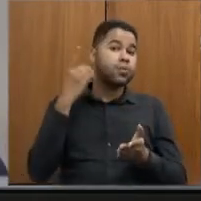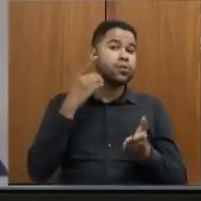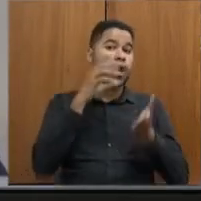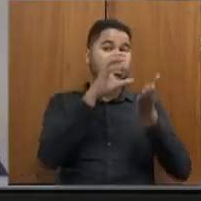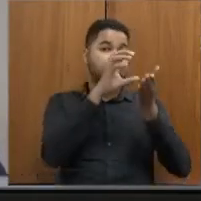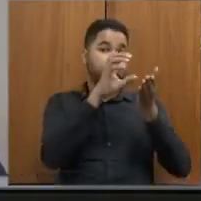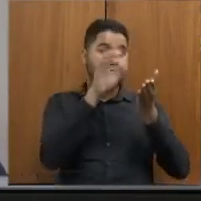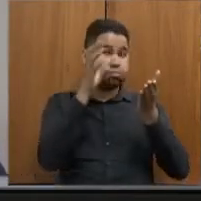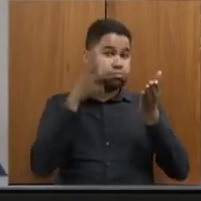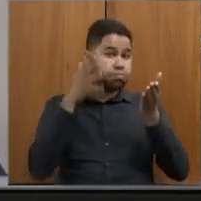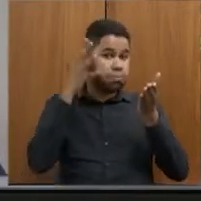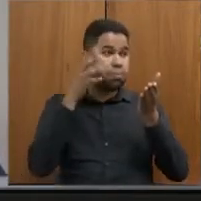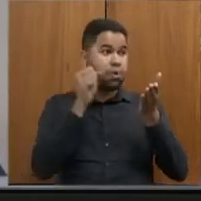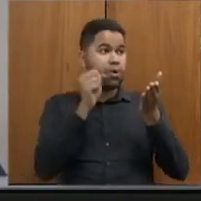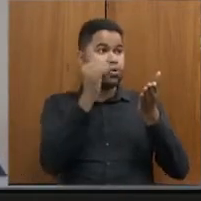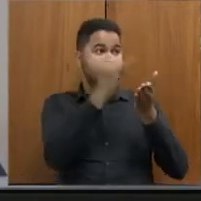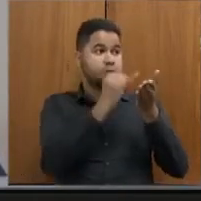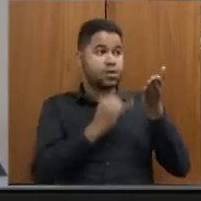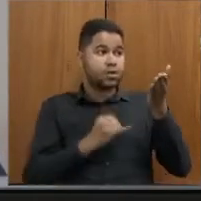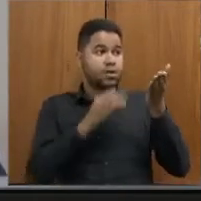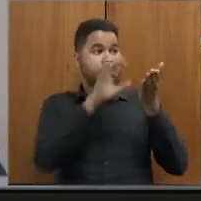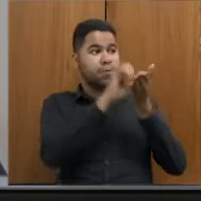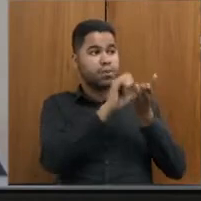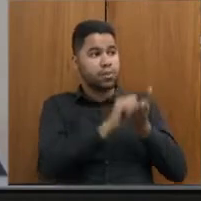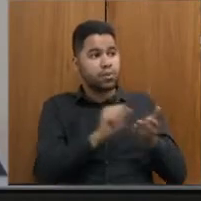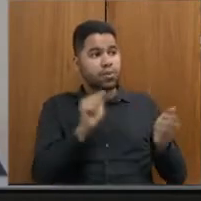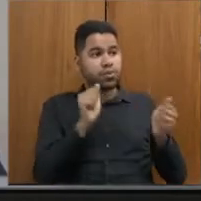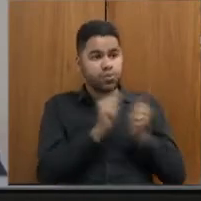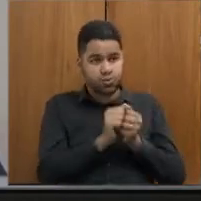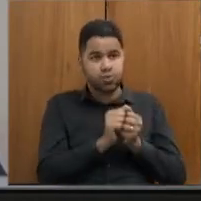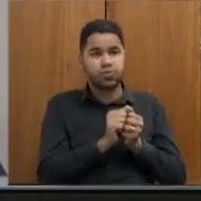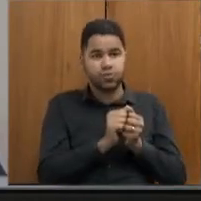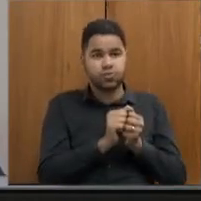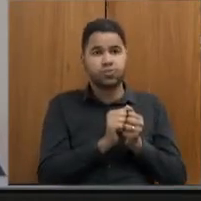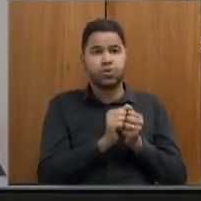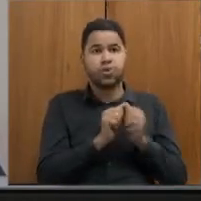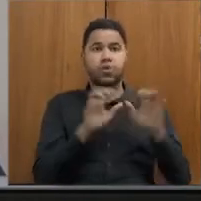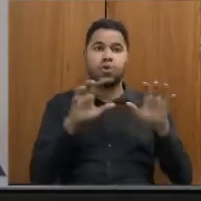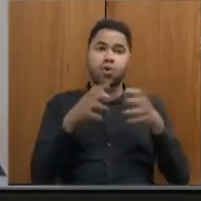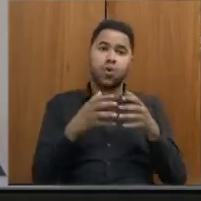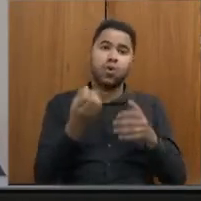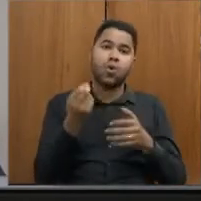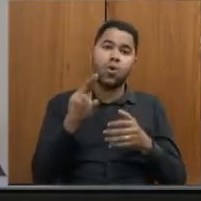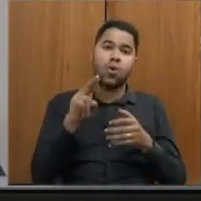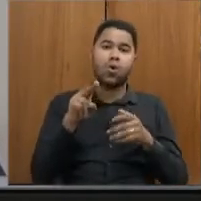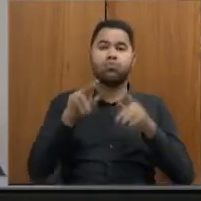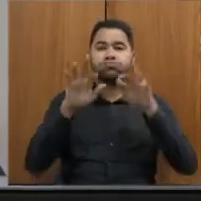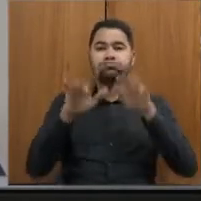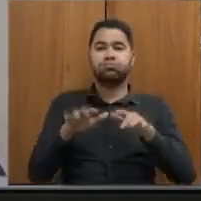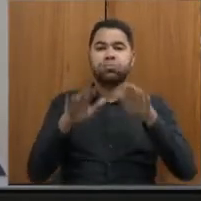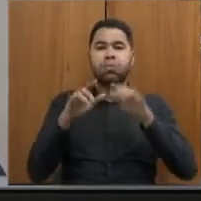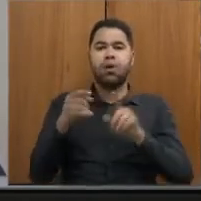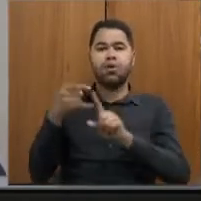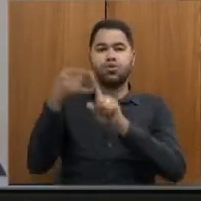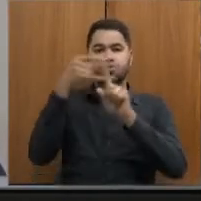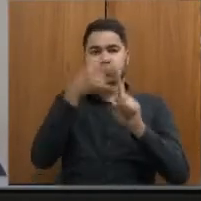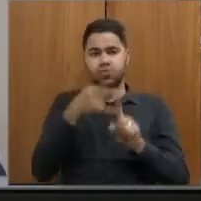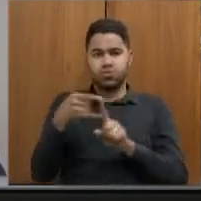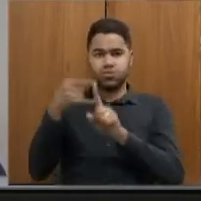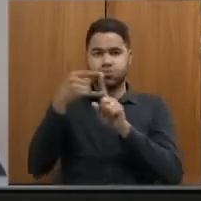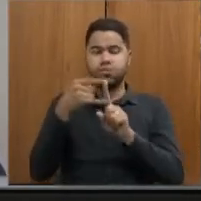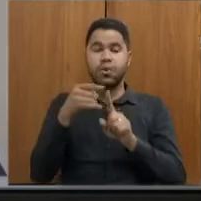podem se inscrever pessoalmente junto assessoria da comissão ou pelo chat do zoom